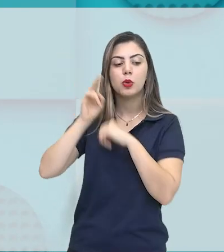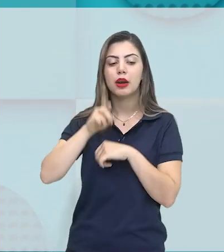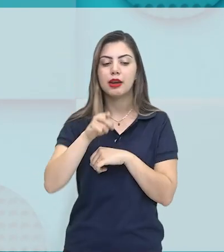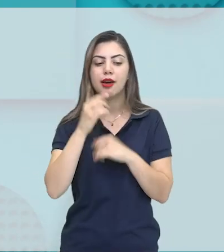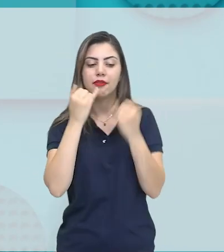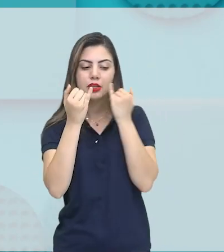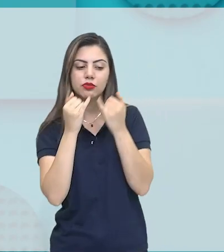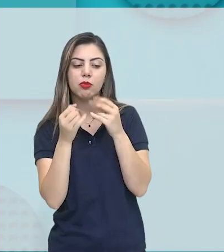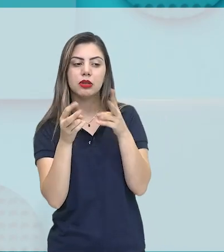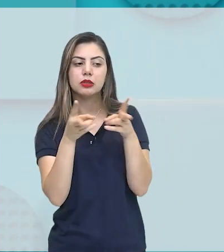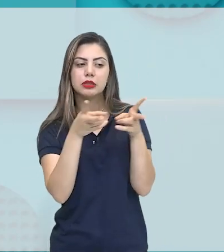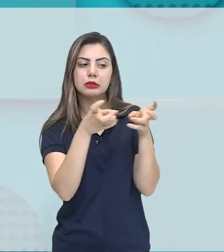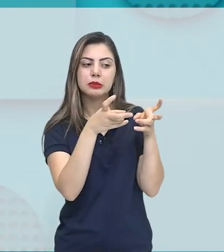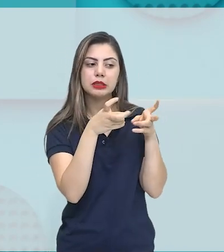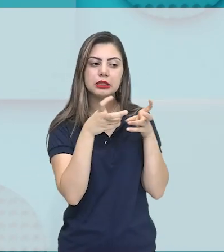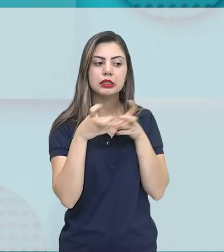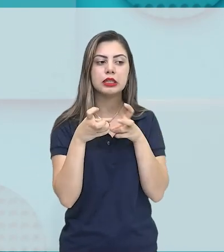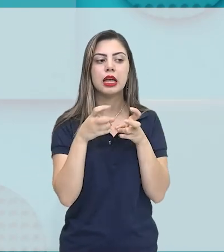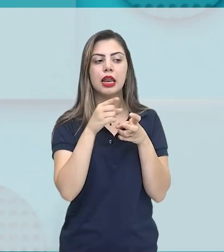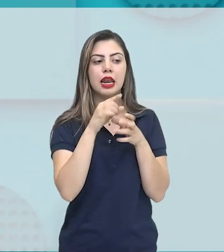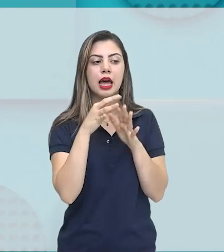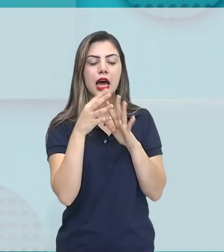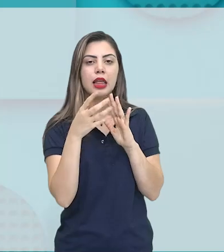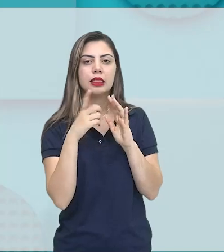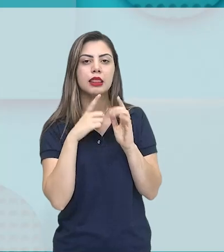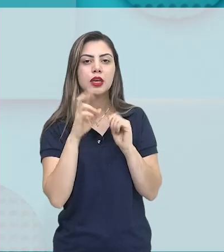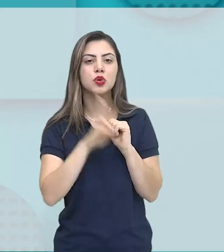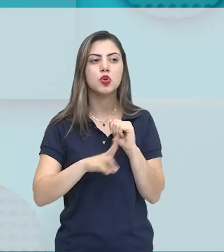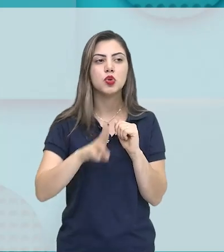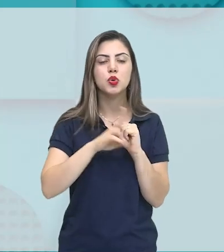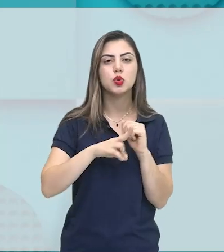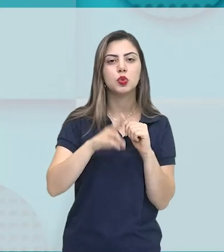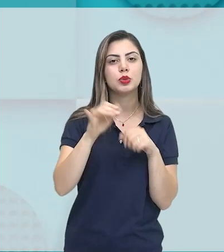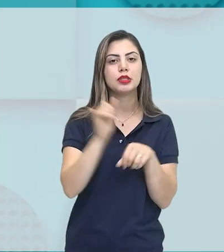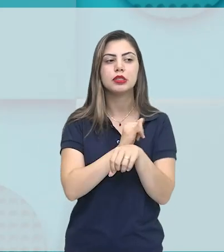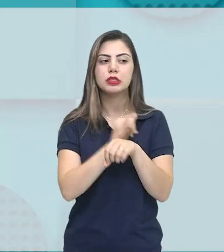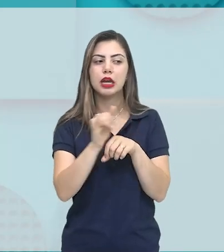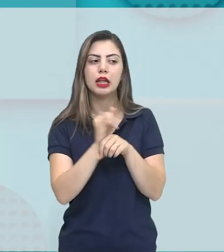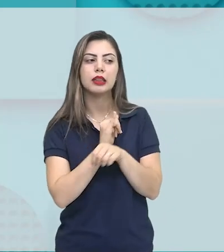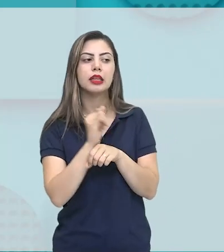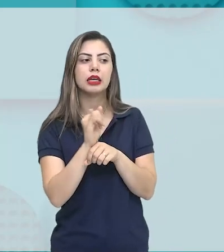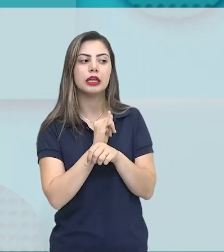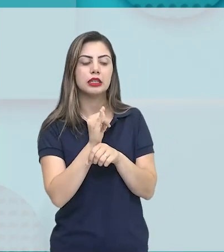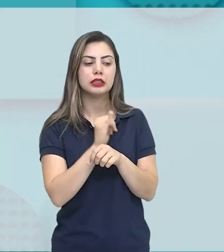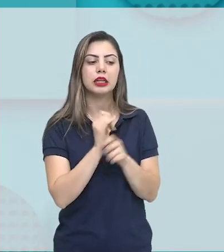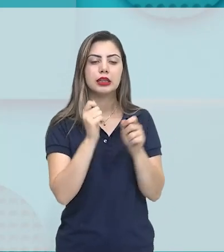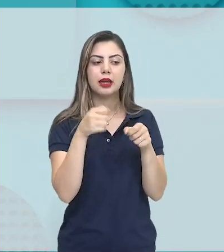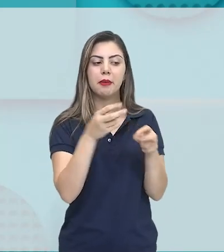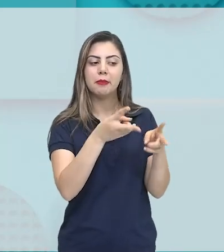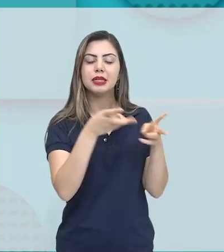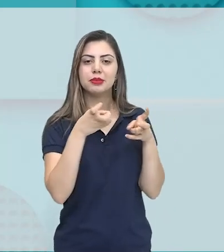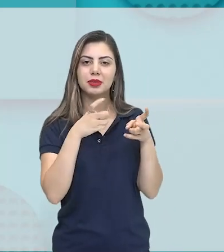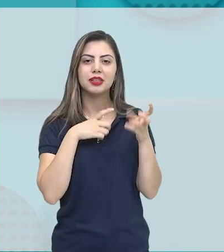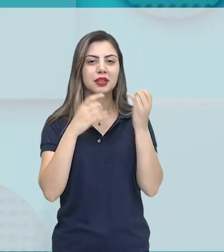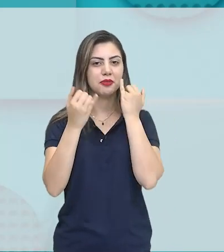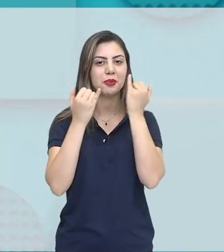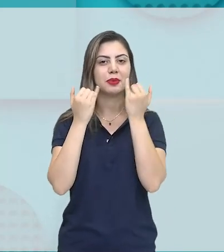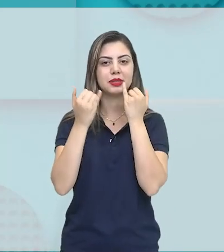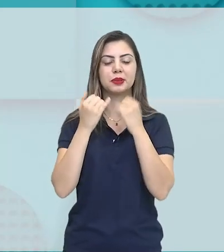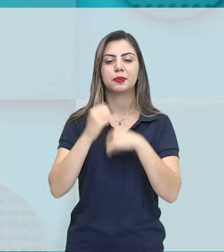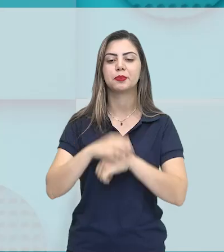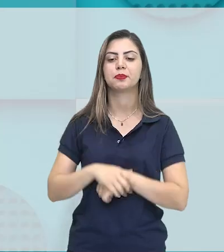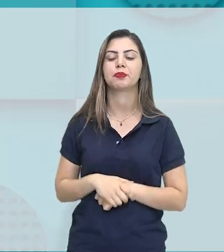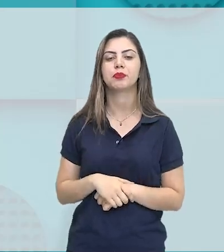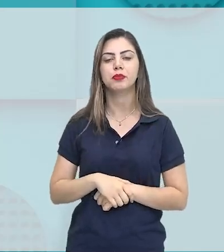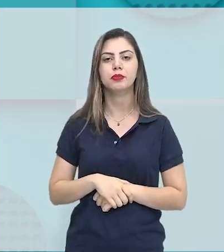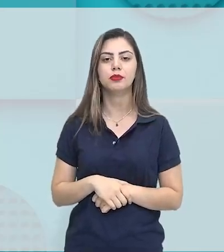pistas, através dos sinais, através dos indícios que o autor deixa no texto. Ou